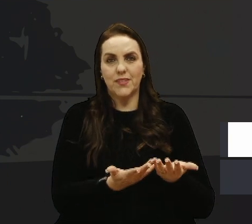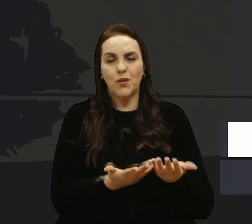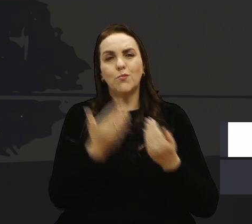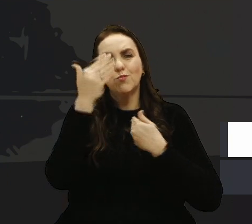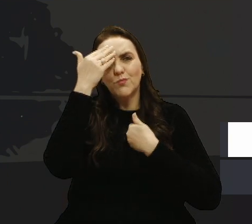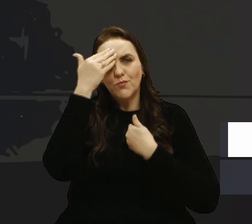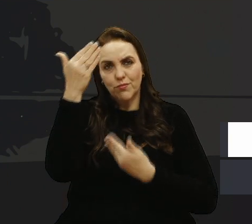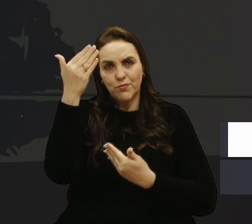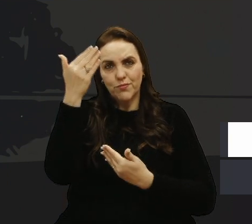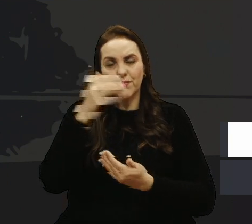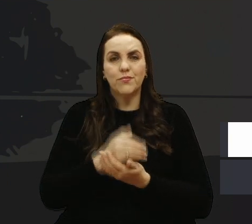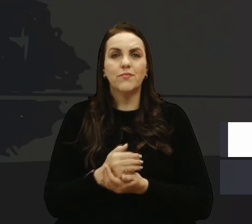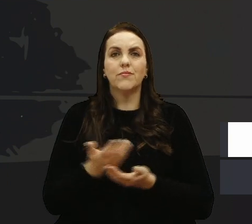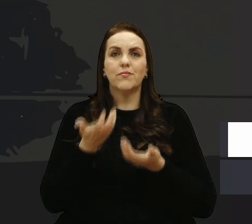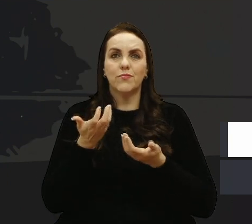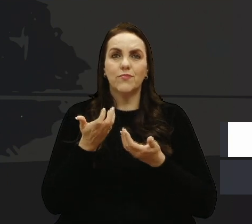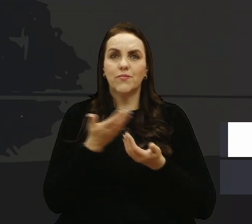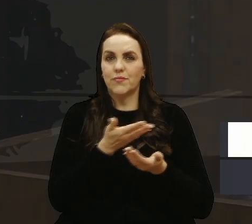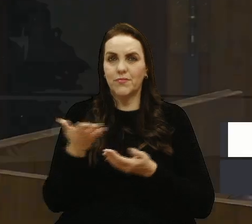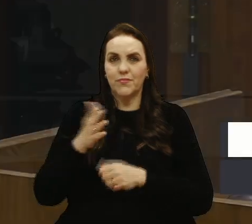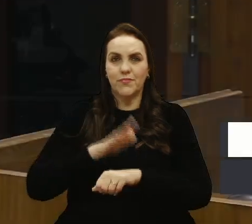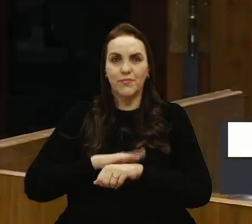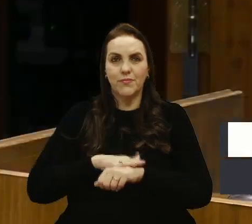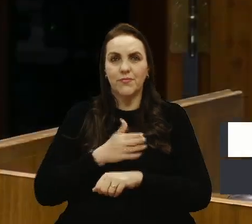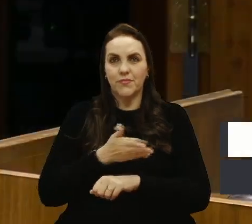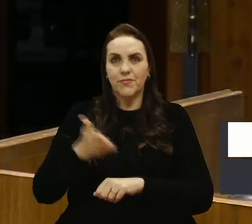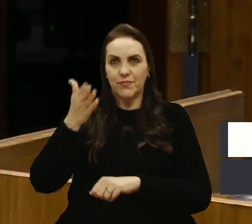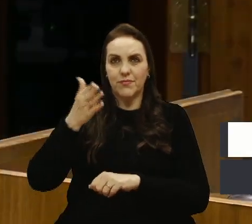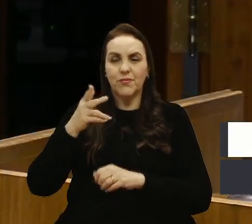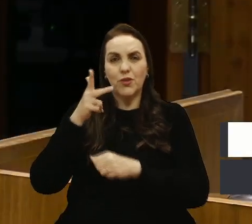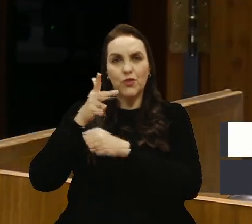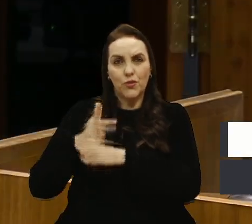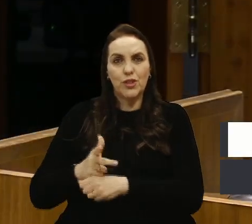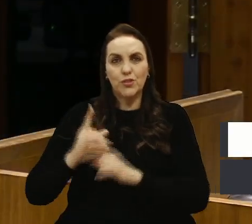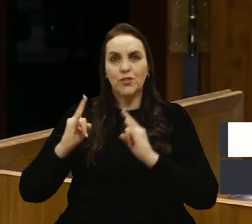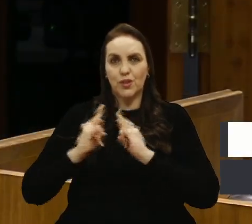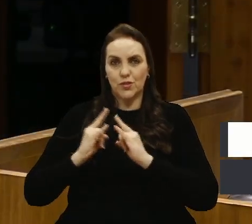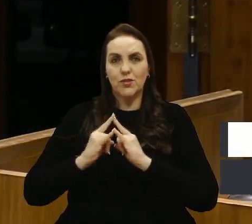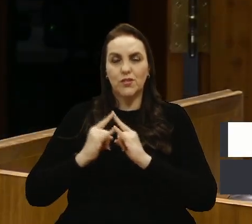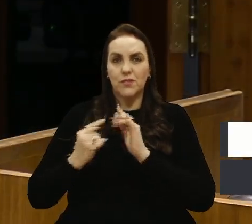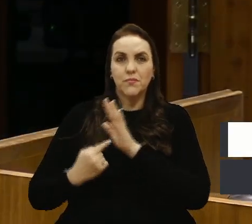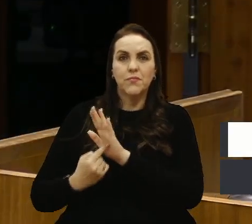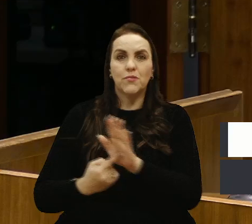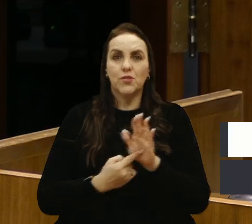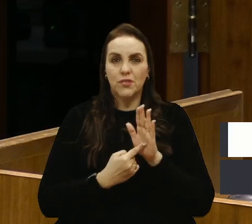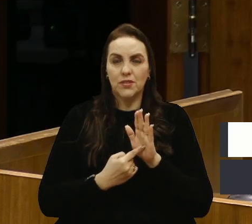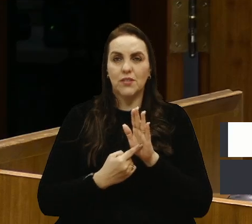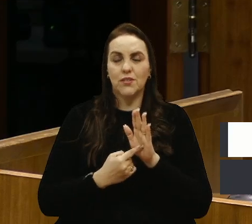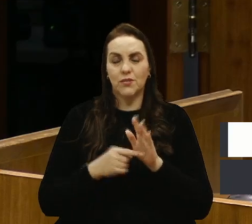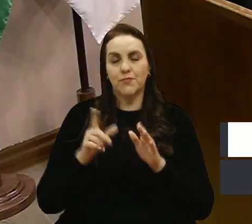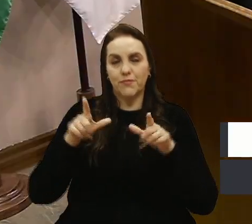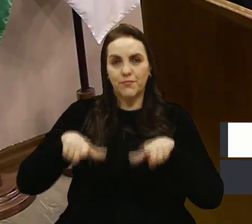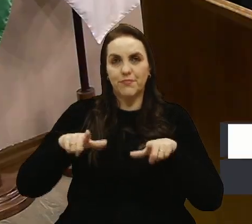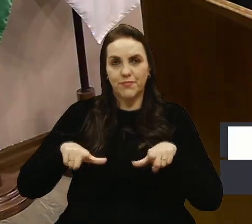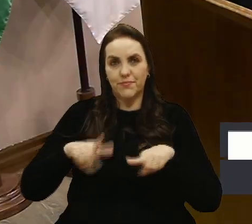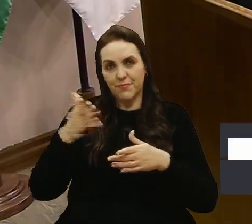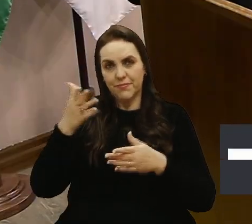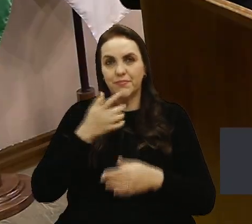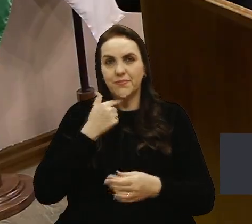de deixar o restante do espaço para um vídeo institucional mostrando o Hemocentro de Caxias.